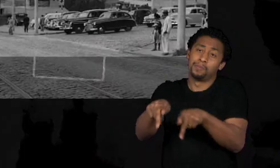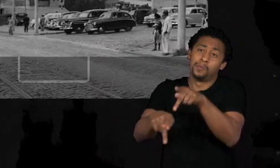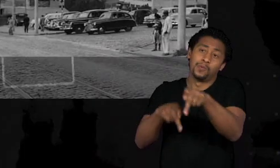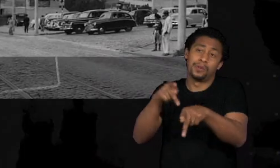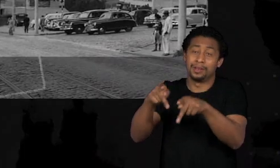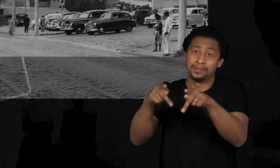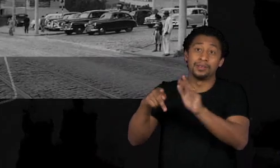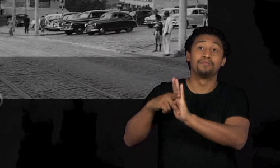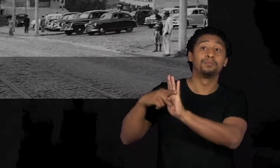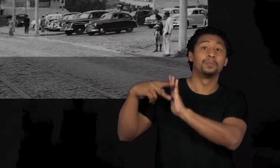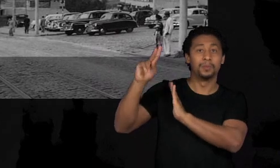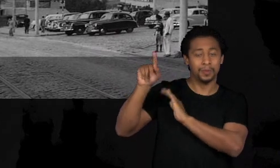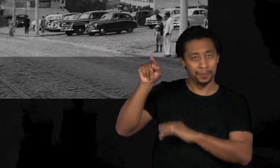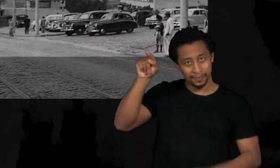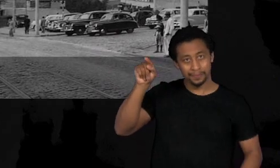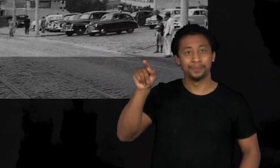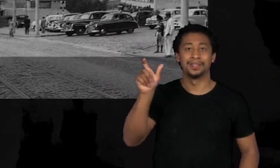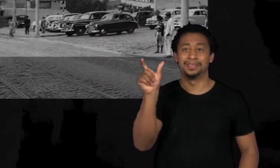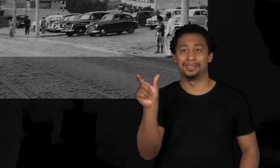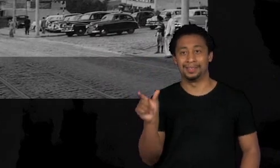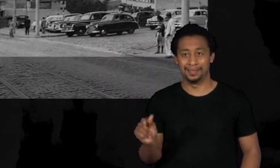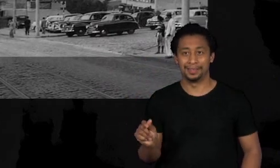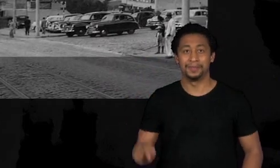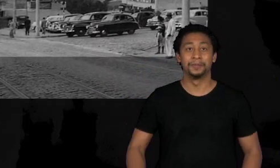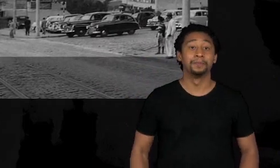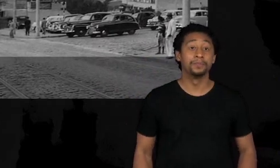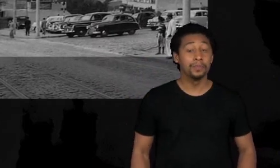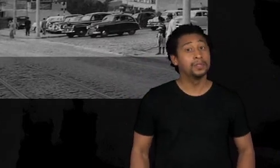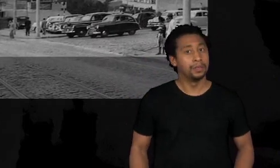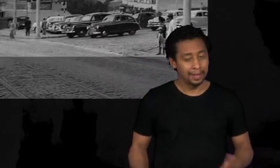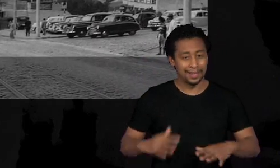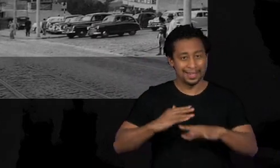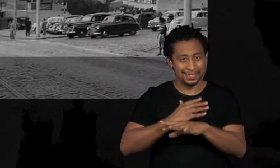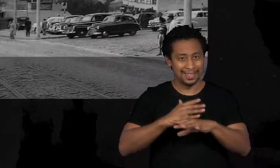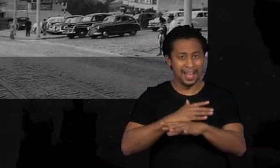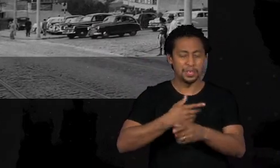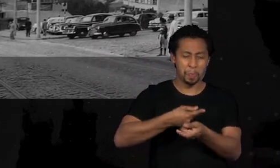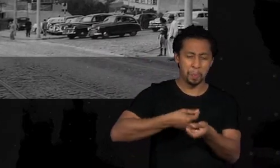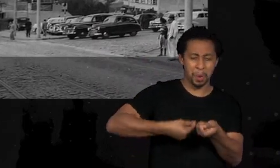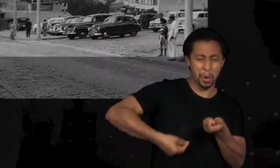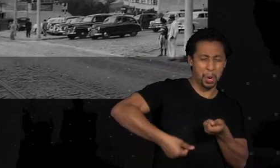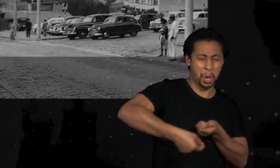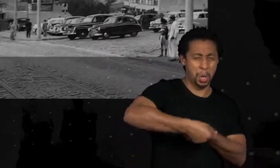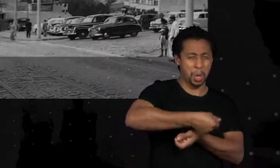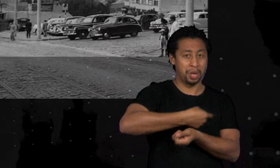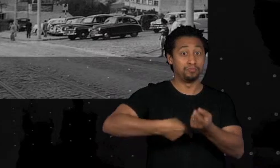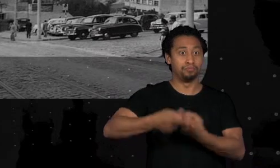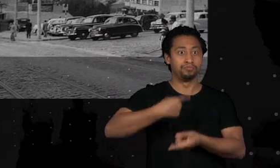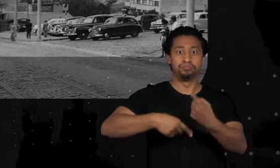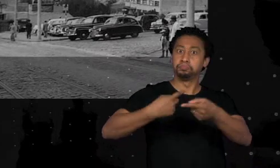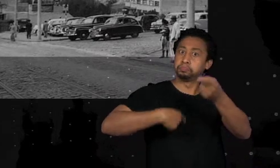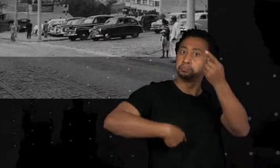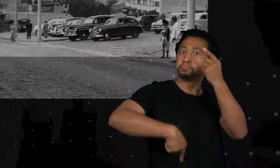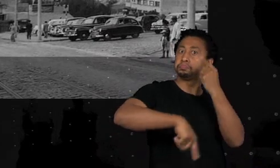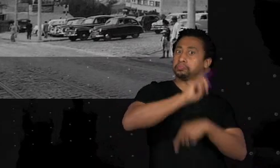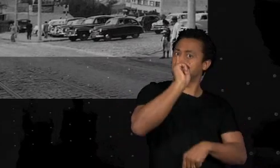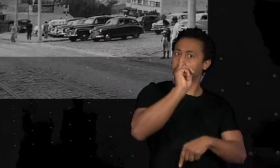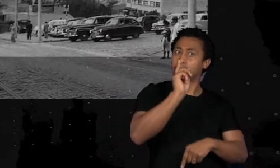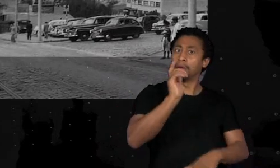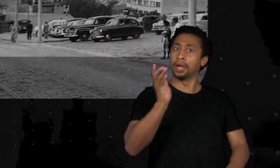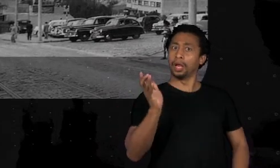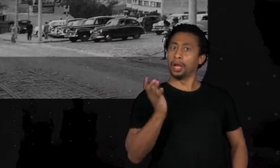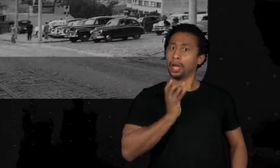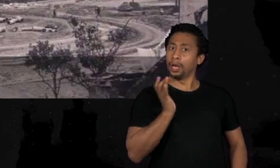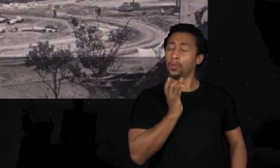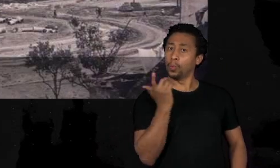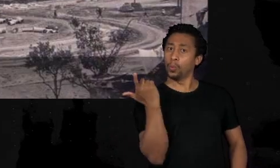italiana. Quando a cidade começou a enriquecer, né, vamos chamar assim, o desenvolvimento, o enriquecimento, e o centro se